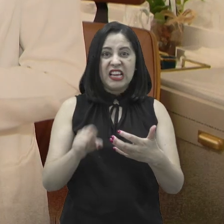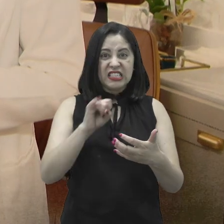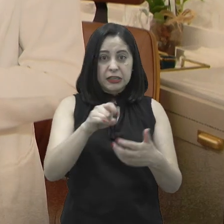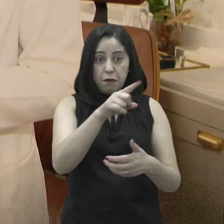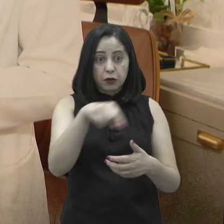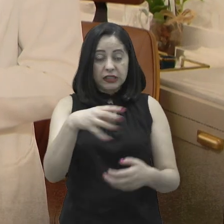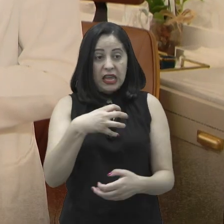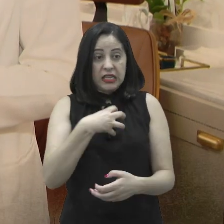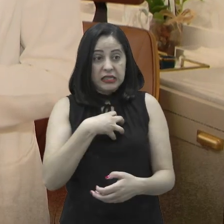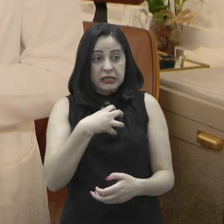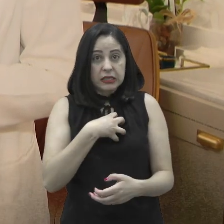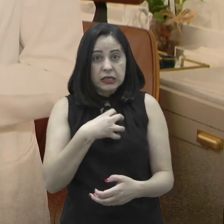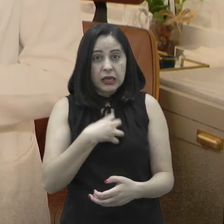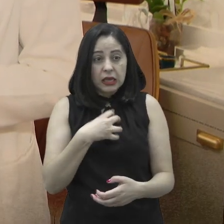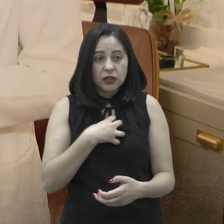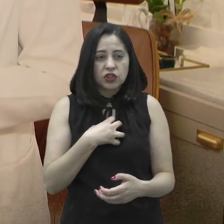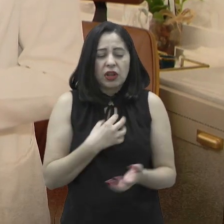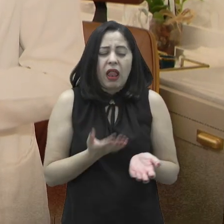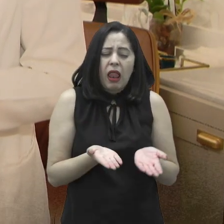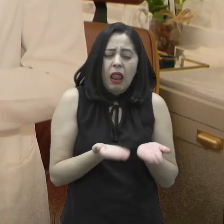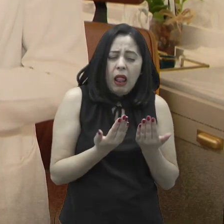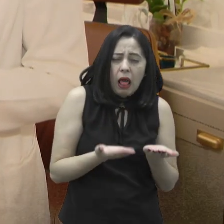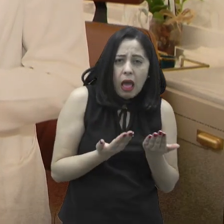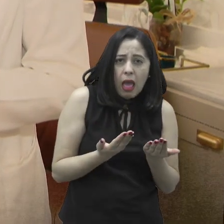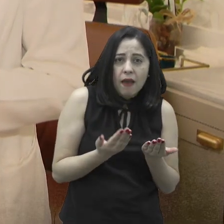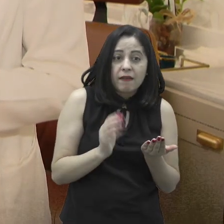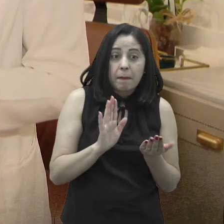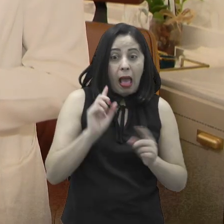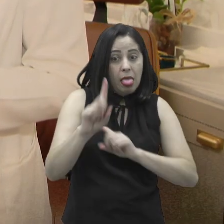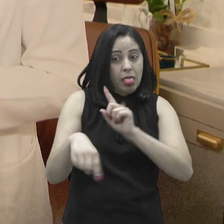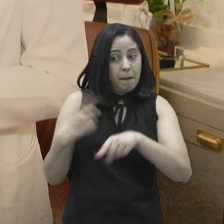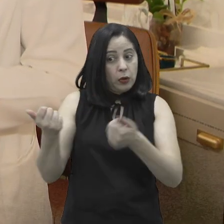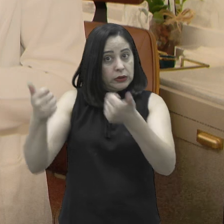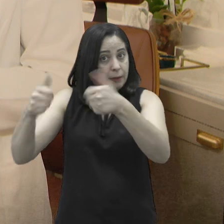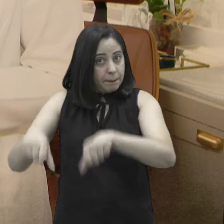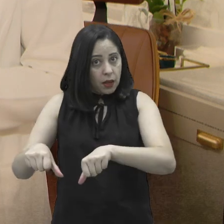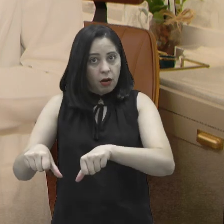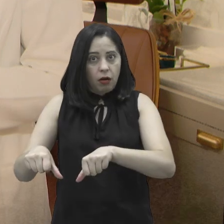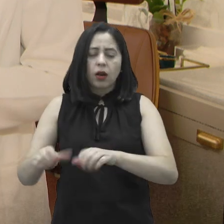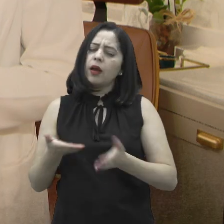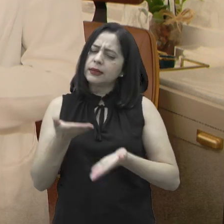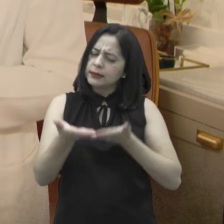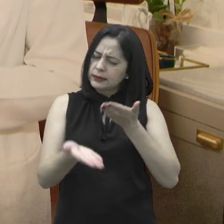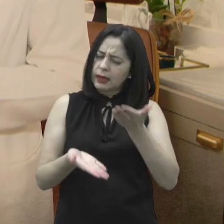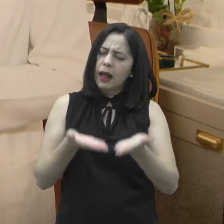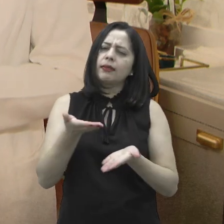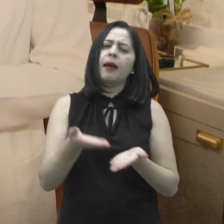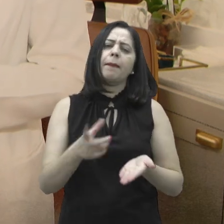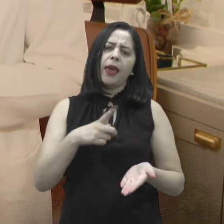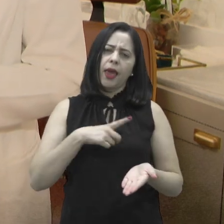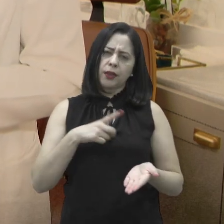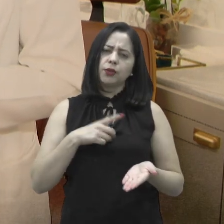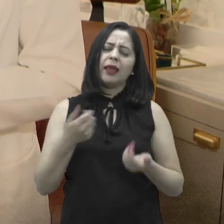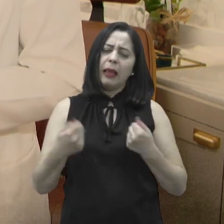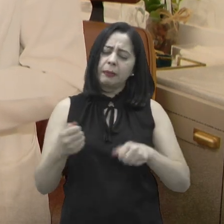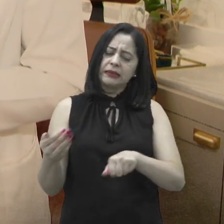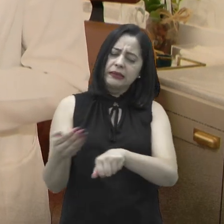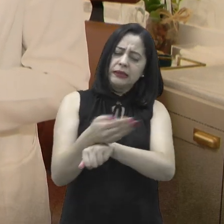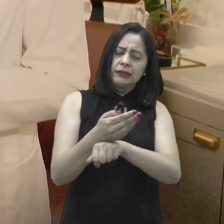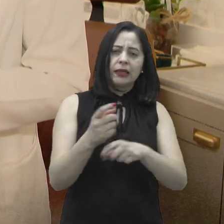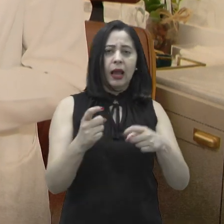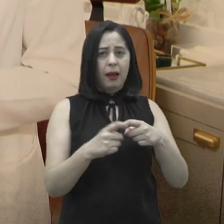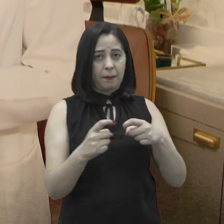sintomas que começam leves, às vezes acabam se intensificando. Tudo tem tratamento, tudo pode ser acompanhado. Então, quem